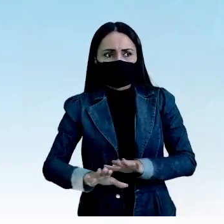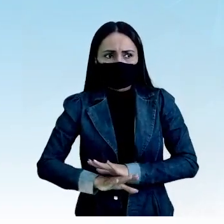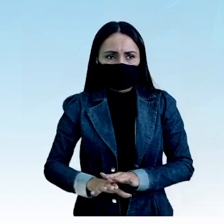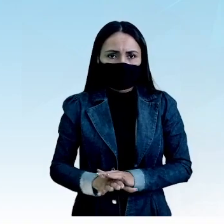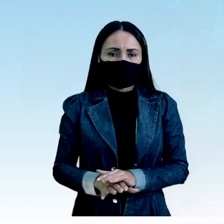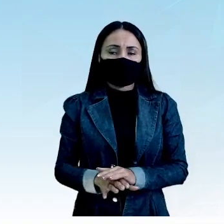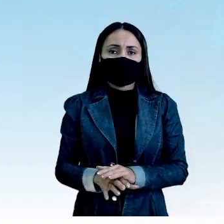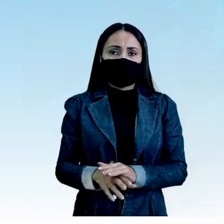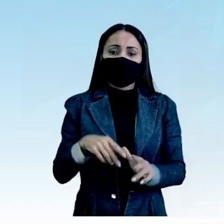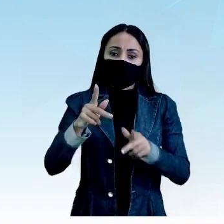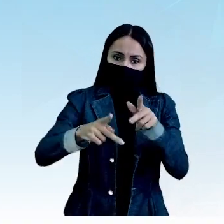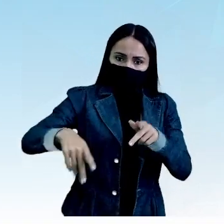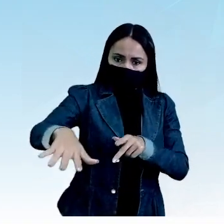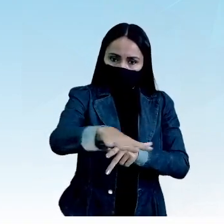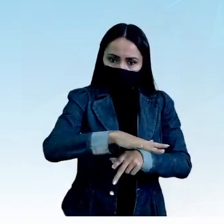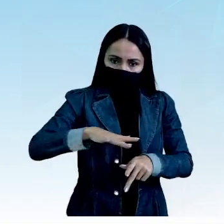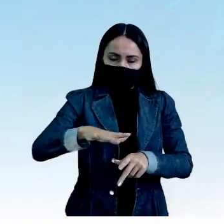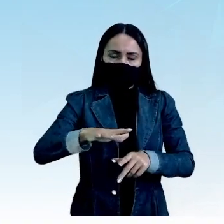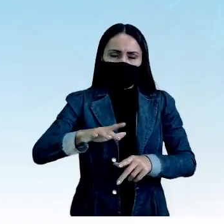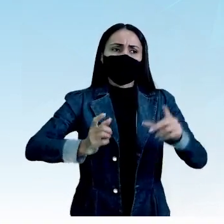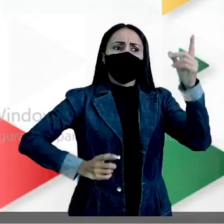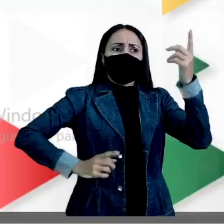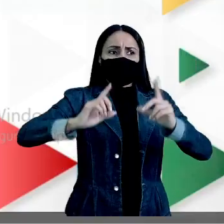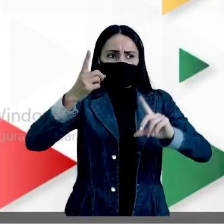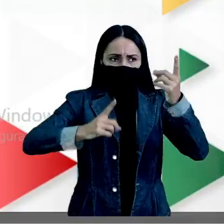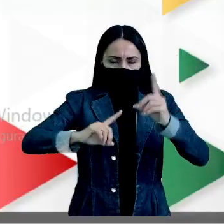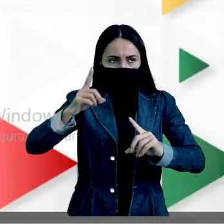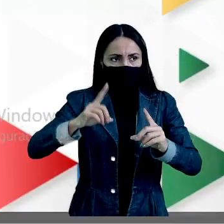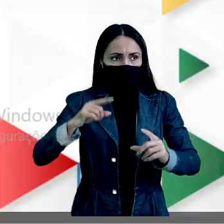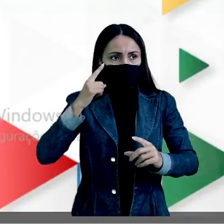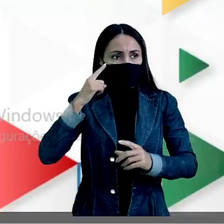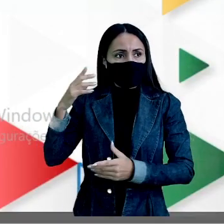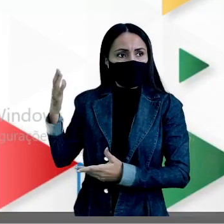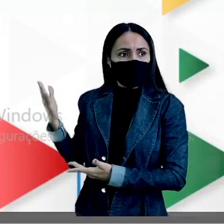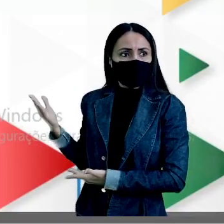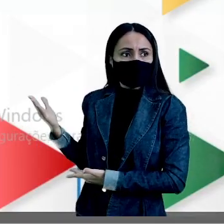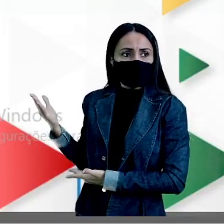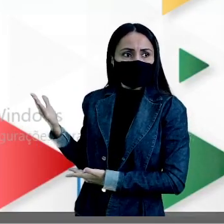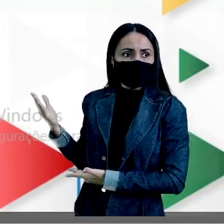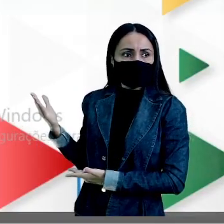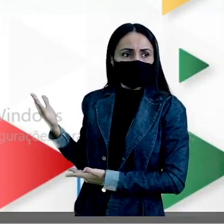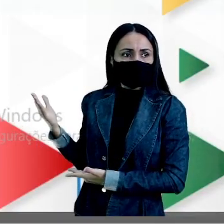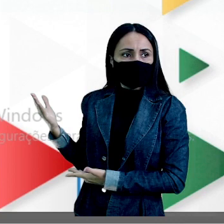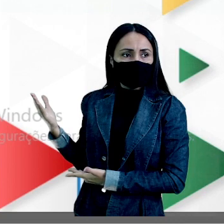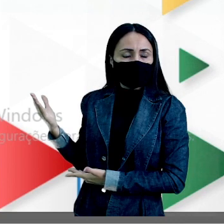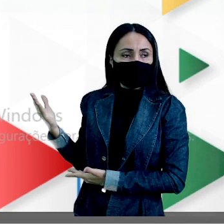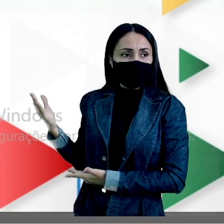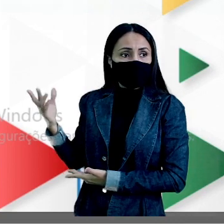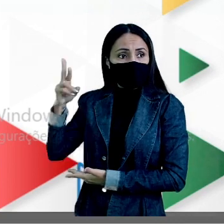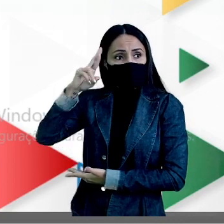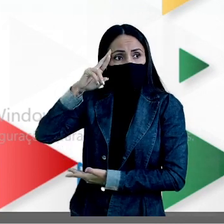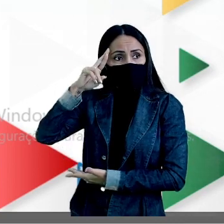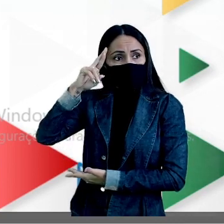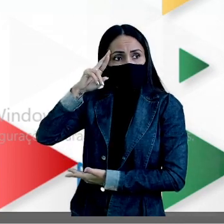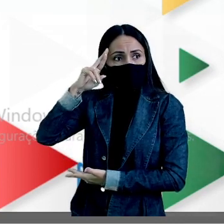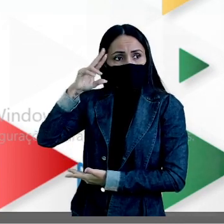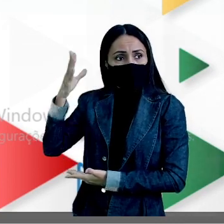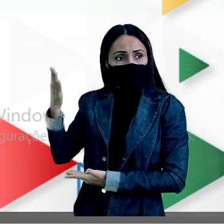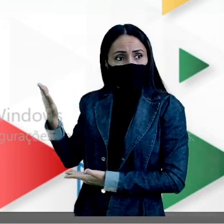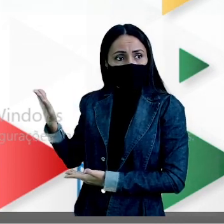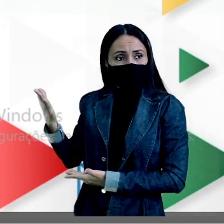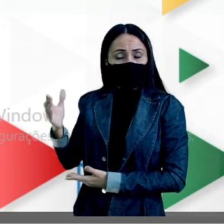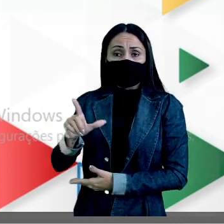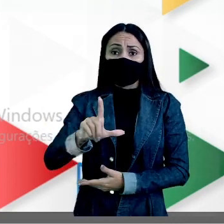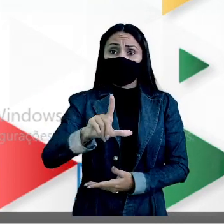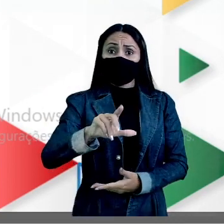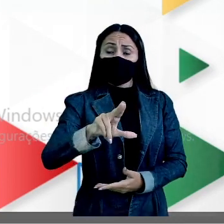do povo e para o povo. E multicultural. Na tela nós temos aqui o atual... O presidente, né, da agremiação, Luiz Adolfo.